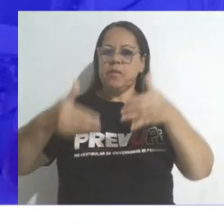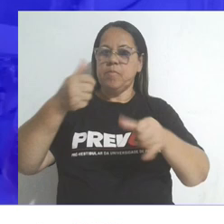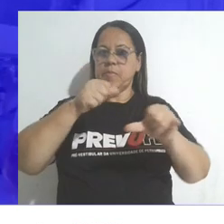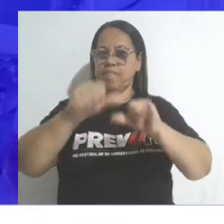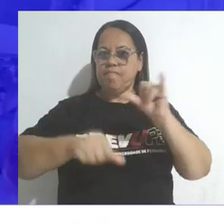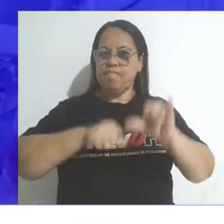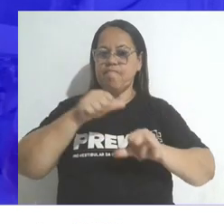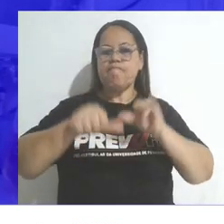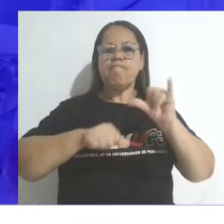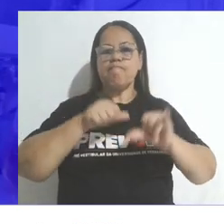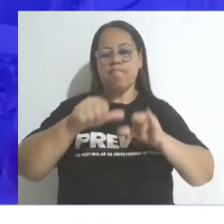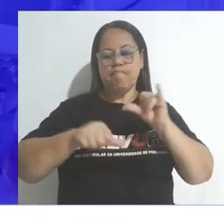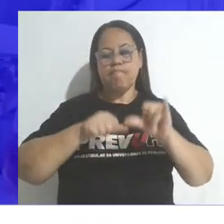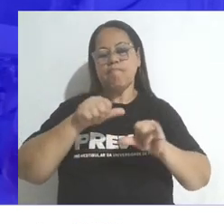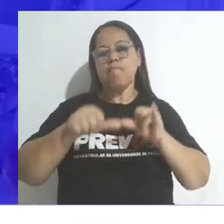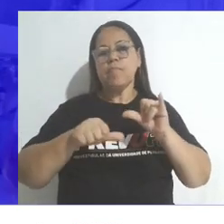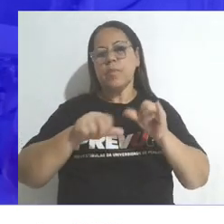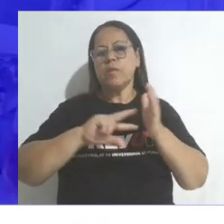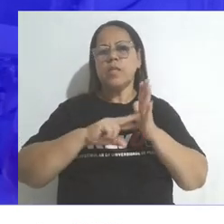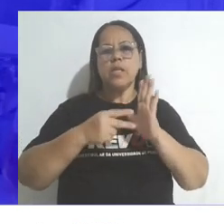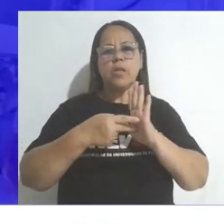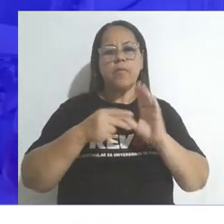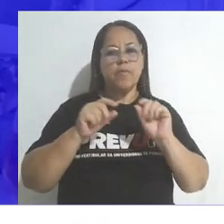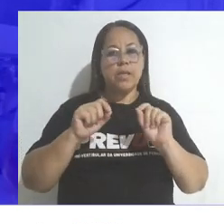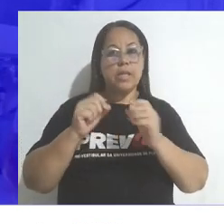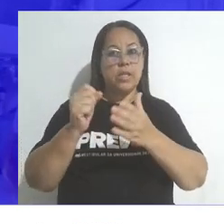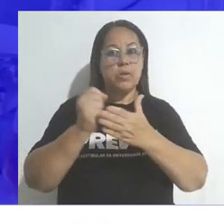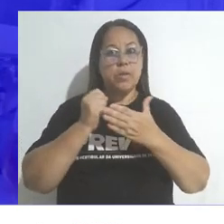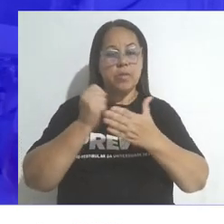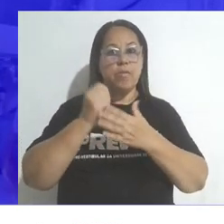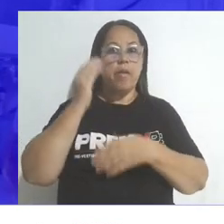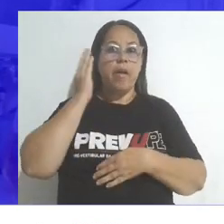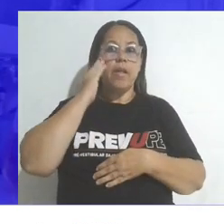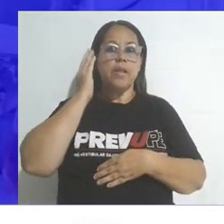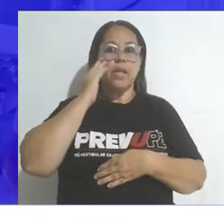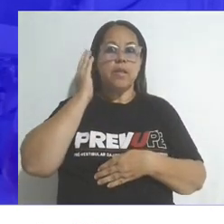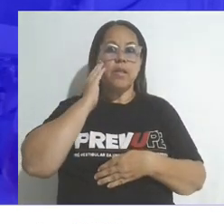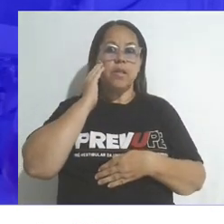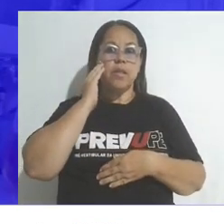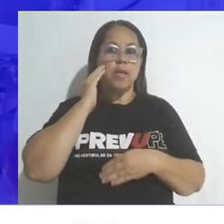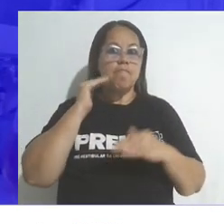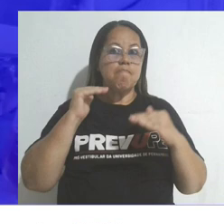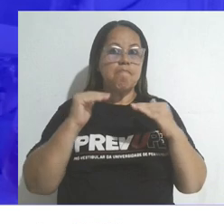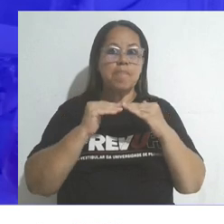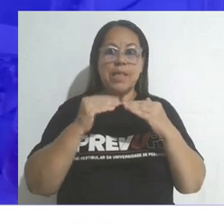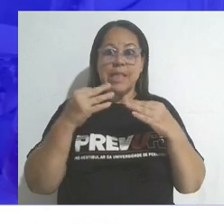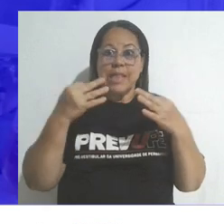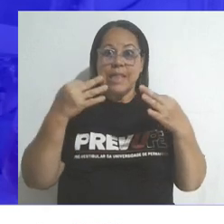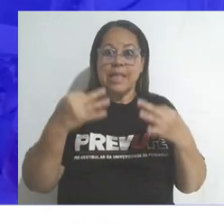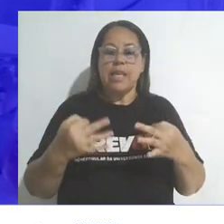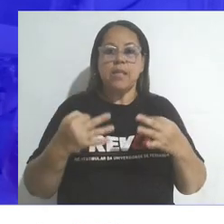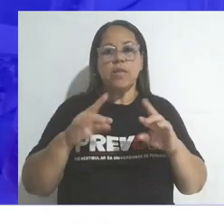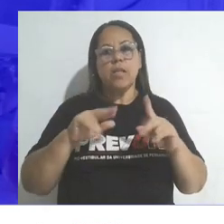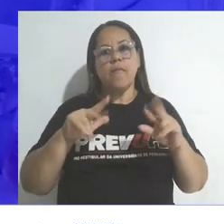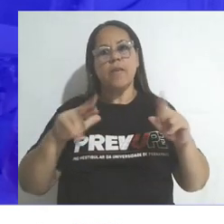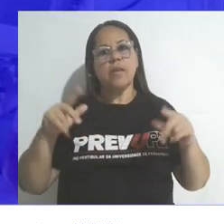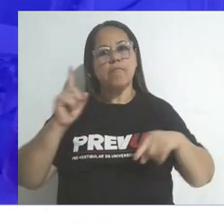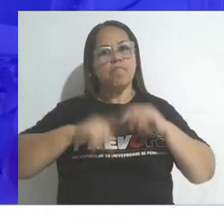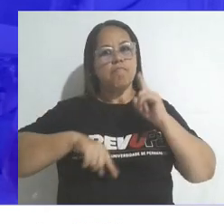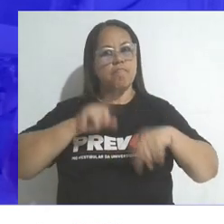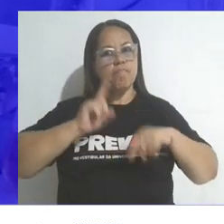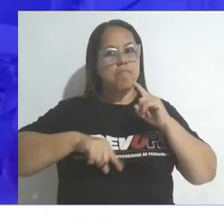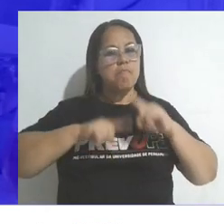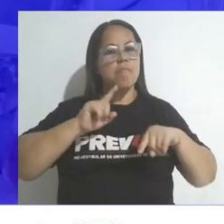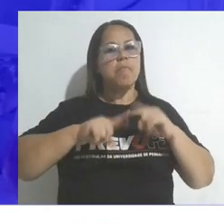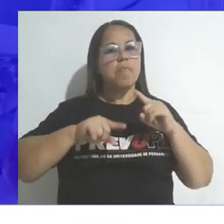reação química. Em outras palavras, ela nos ajuda a entender as proporções exatas em que os diferentes elementos